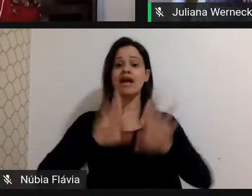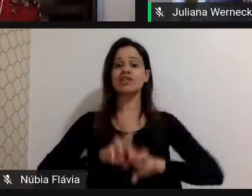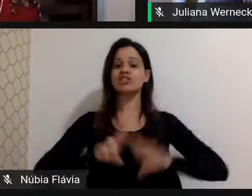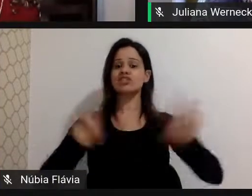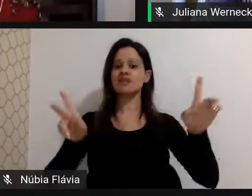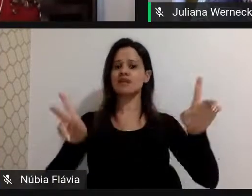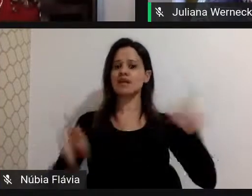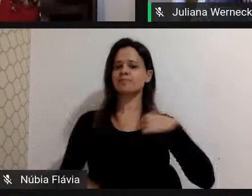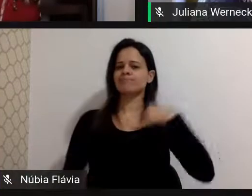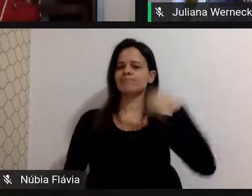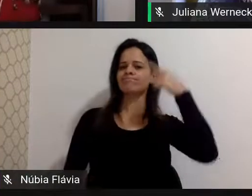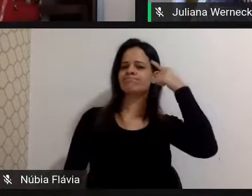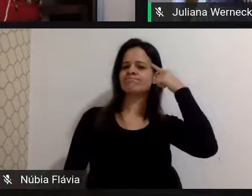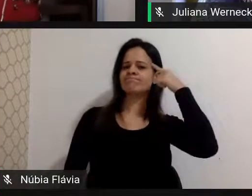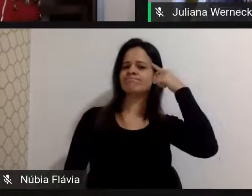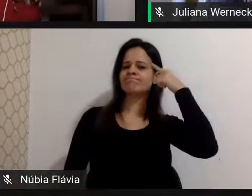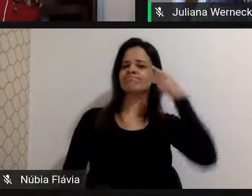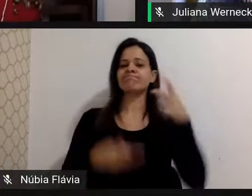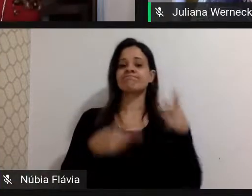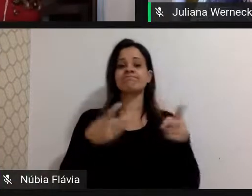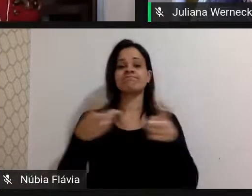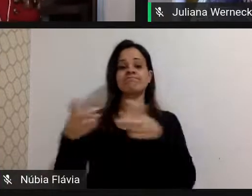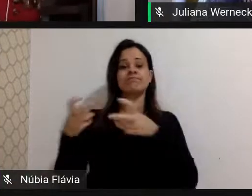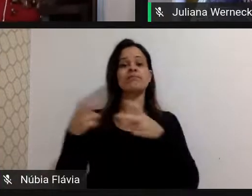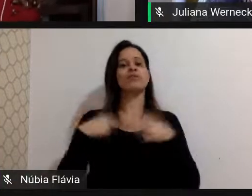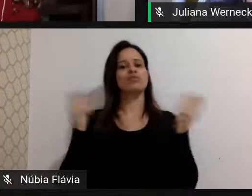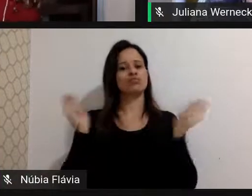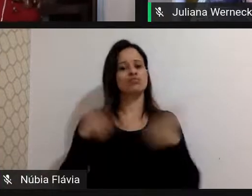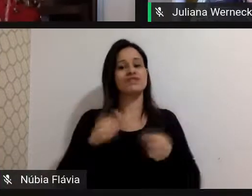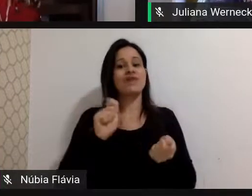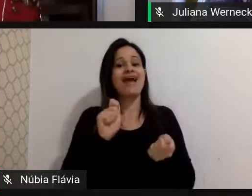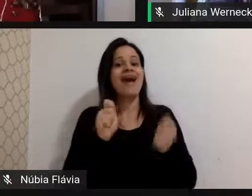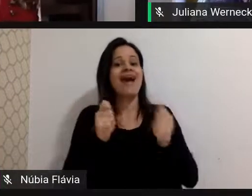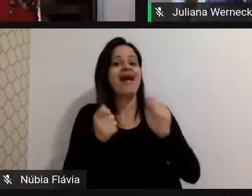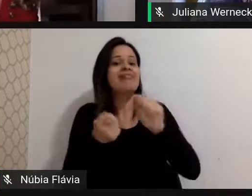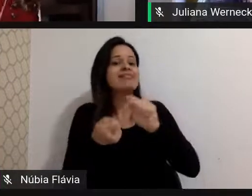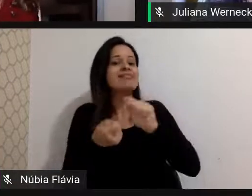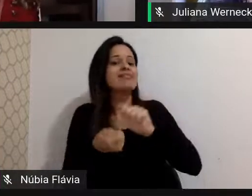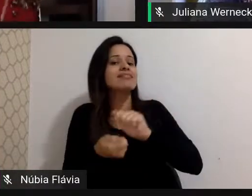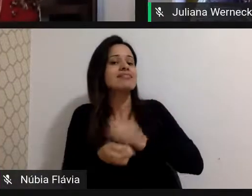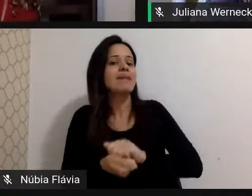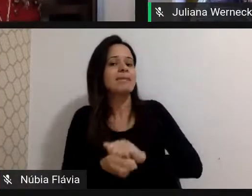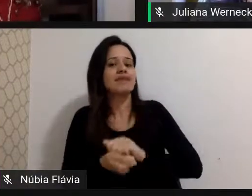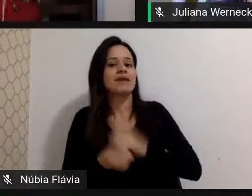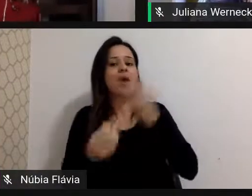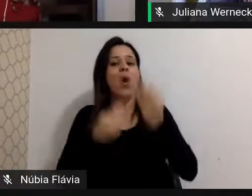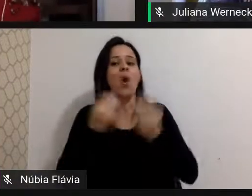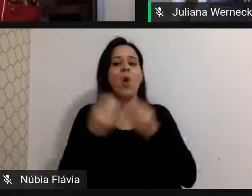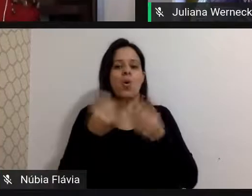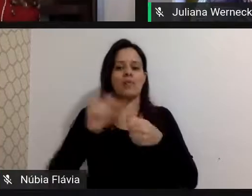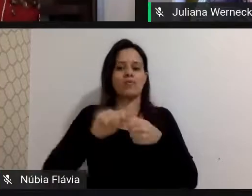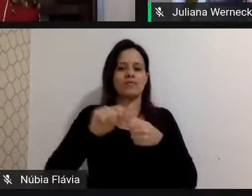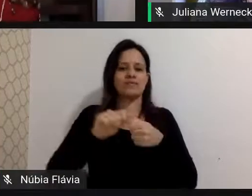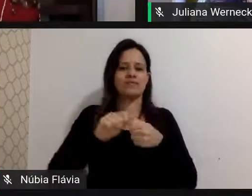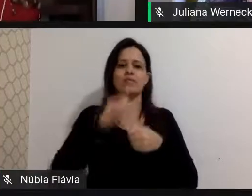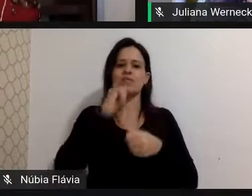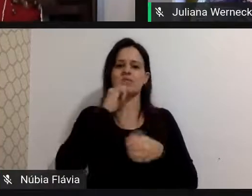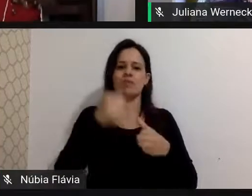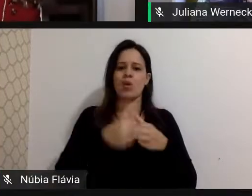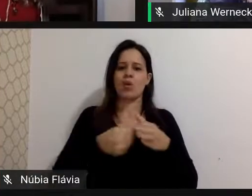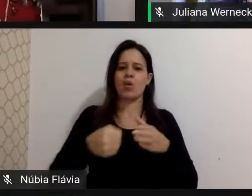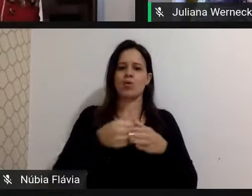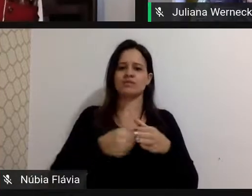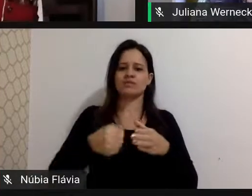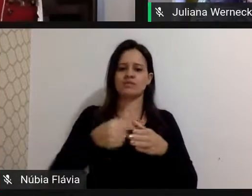enxergar a minha vida dessa forma, foi quando eu percebi que eu podia adaptar tudo à minha volta para que eu conseguisse fazer. Então, por exemplo, cozinhar, né, que é uma coisa que a gente